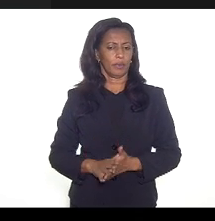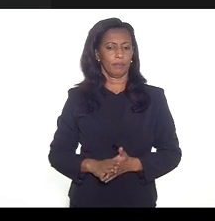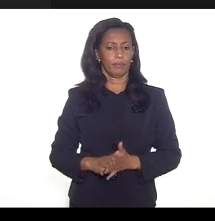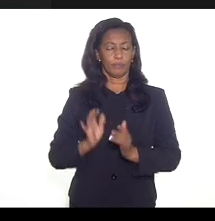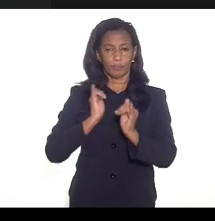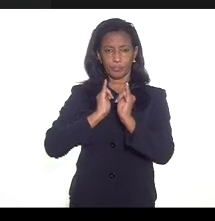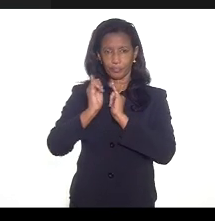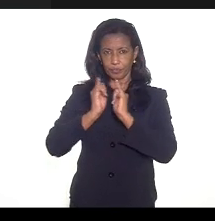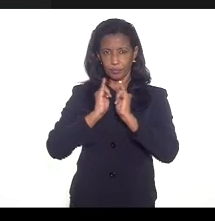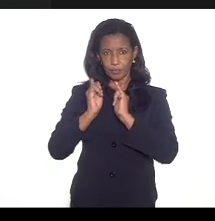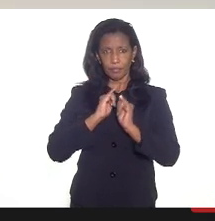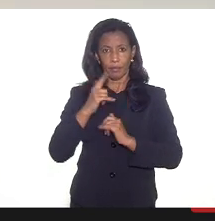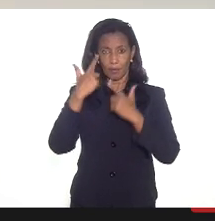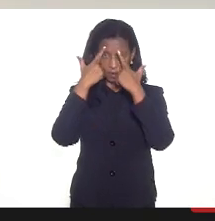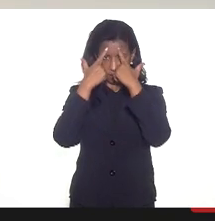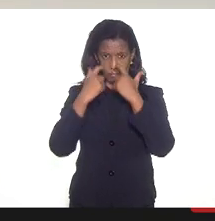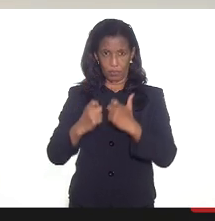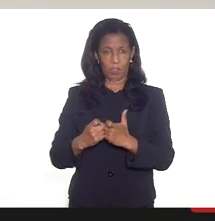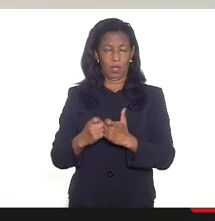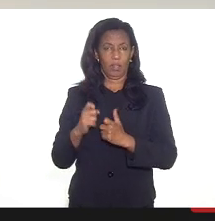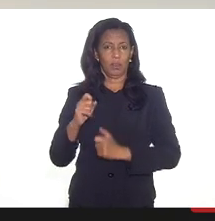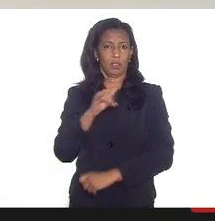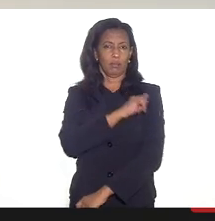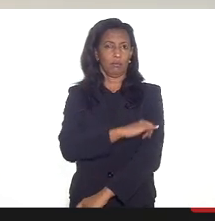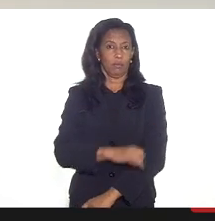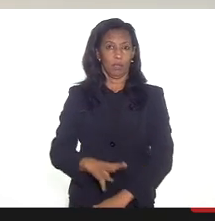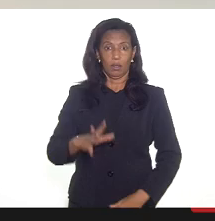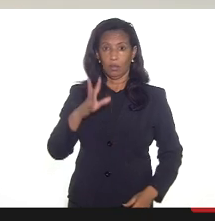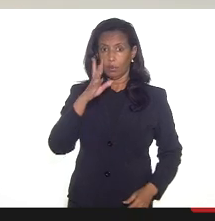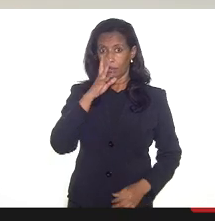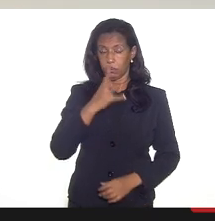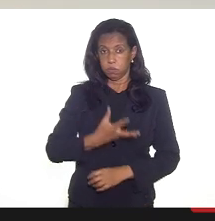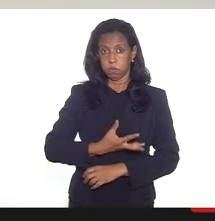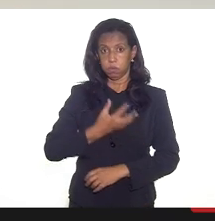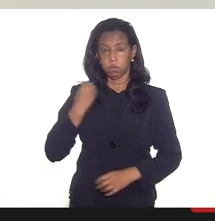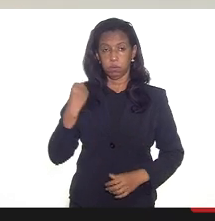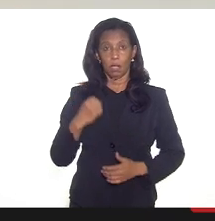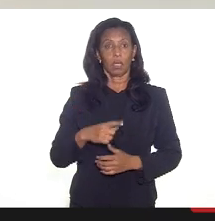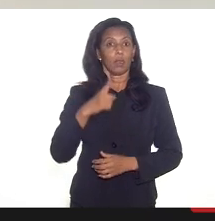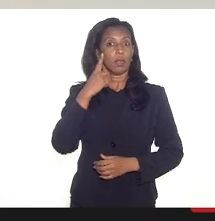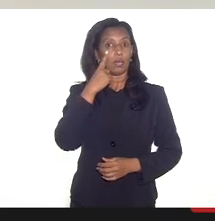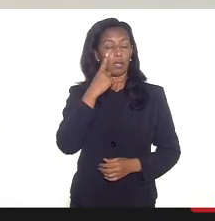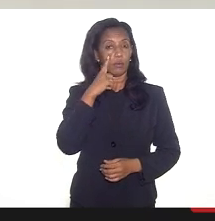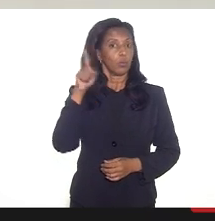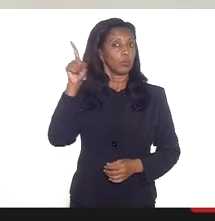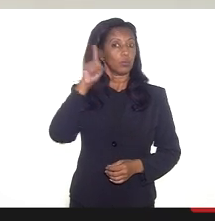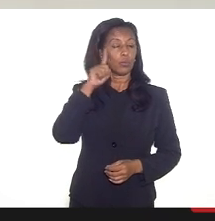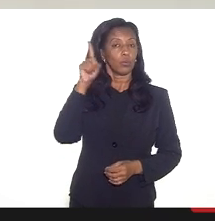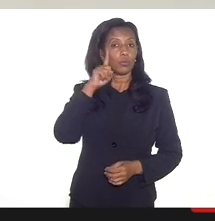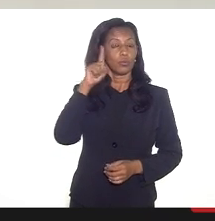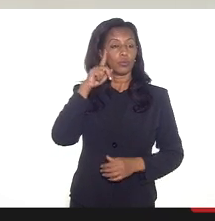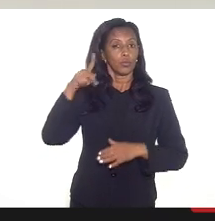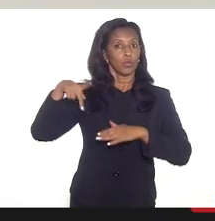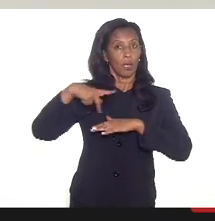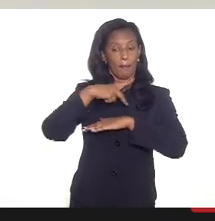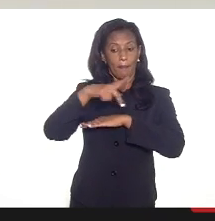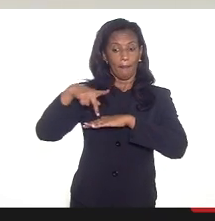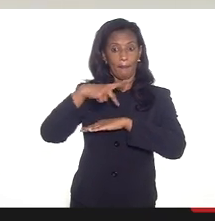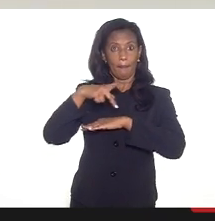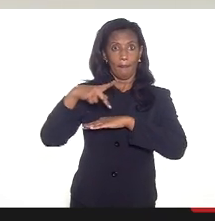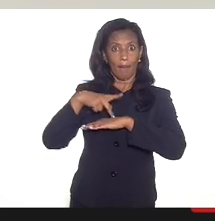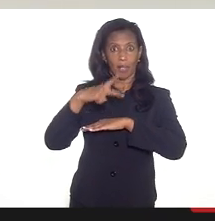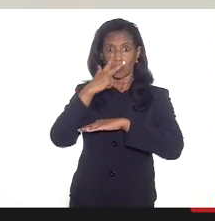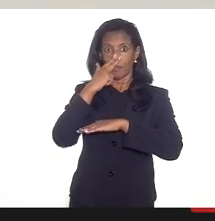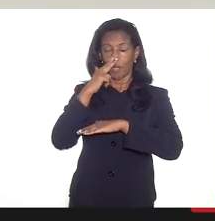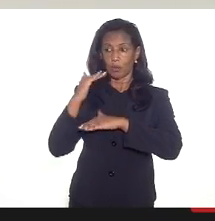dados do feminicídio no Rio de Janeiro, eles são assustadores. Nós temos visto todos os dias, o país está vivendo uma